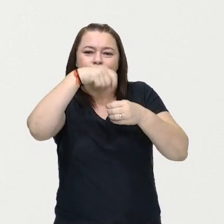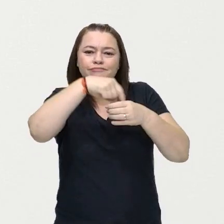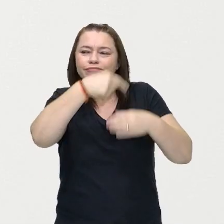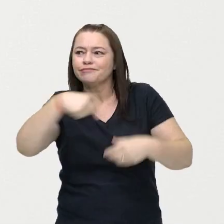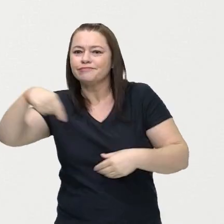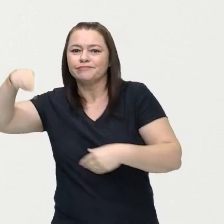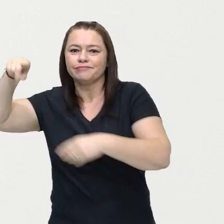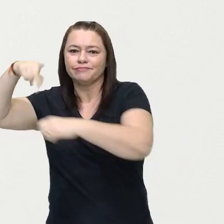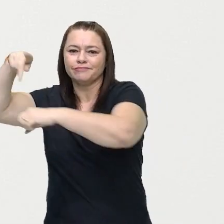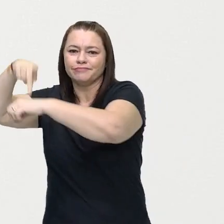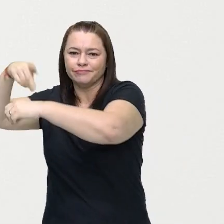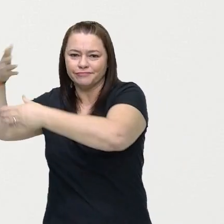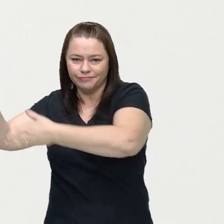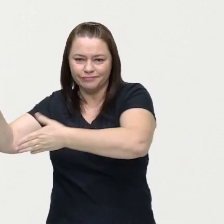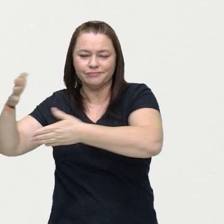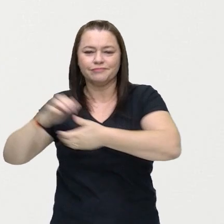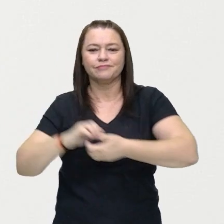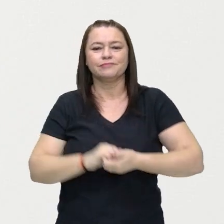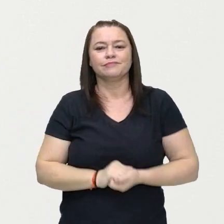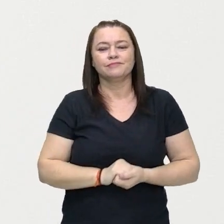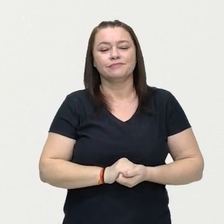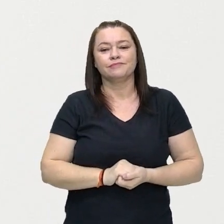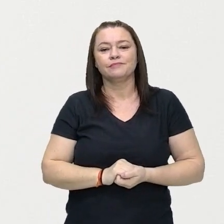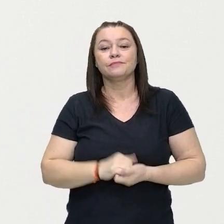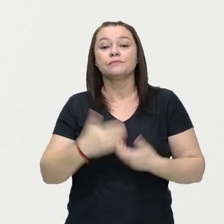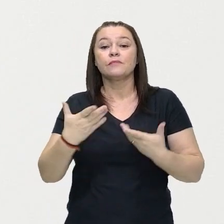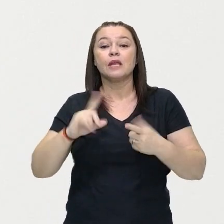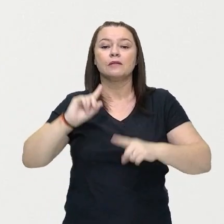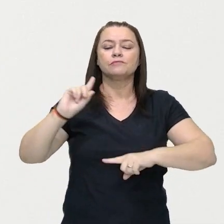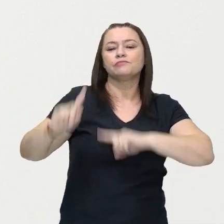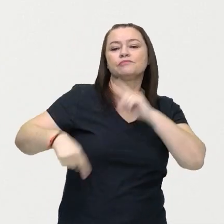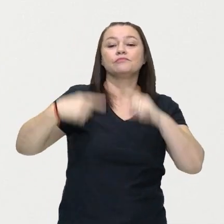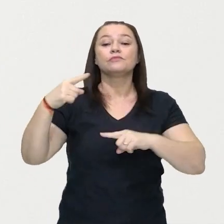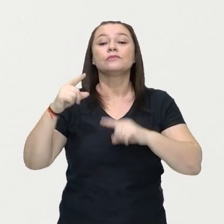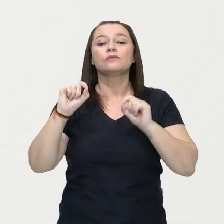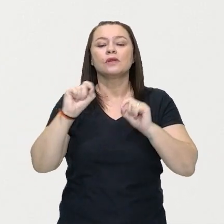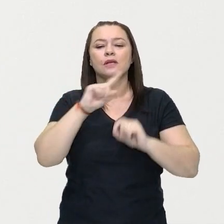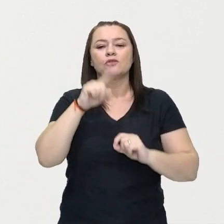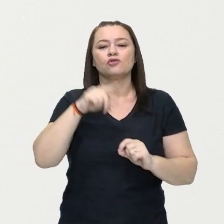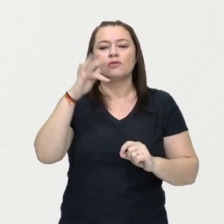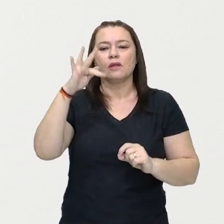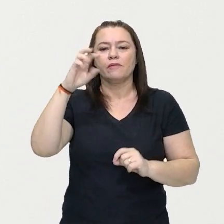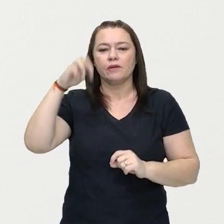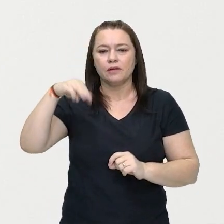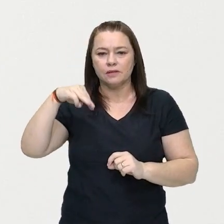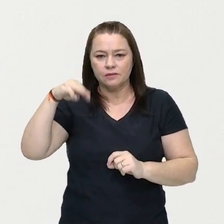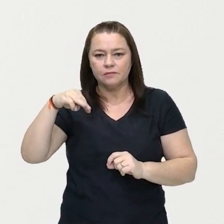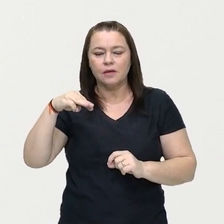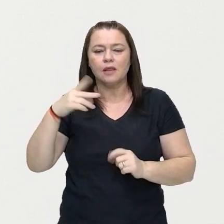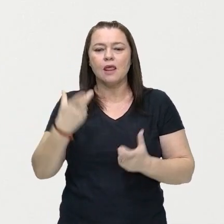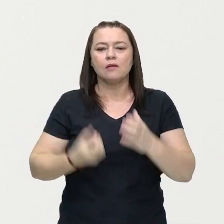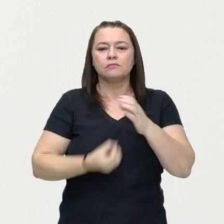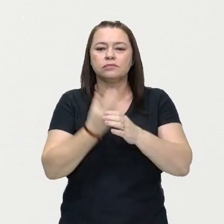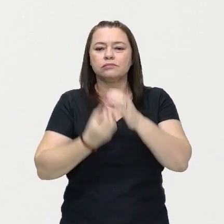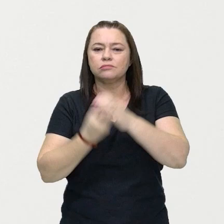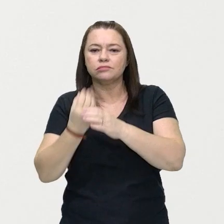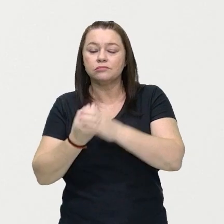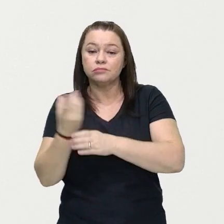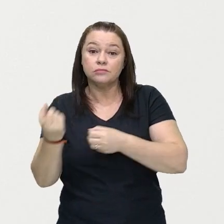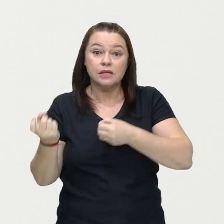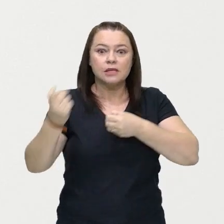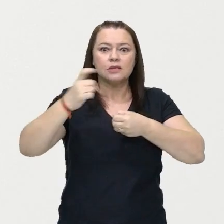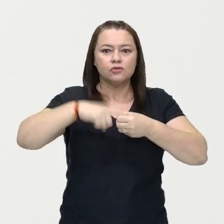dá até raiva de falar sobre isso, né? Mas enfim. Sucesso. Zona Franca de Manaus e o extrativismo. Isso